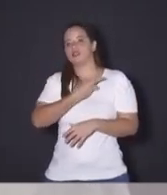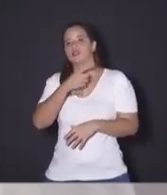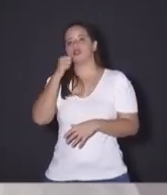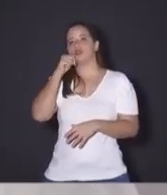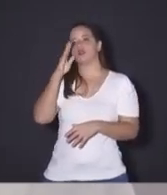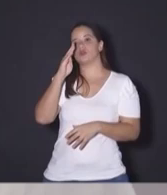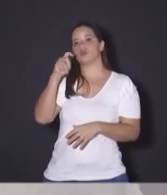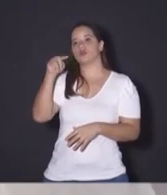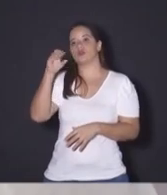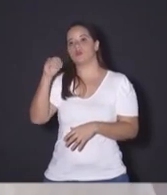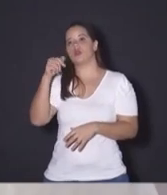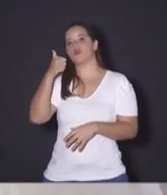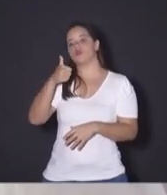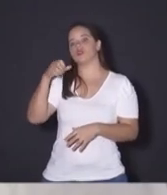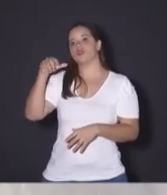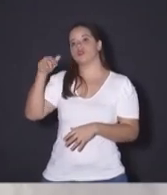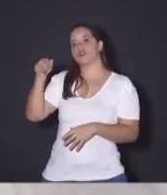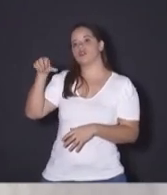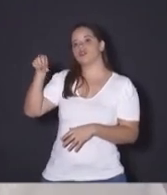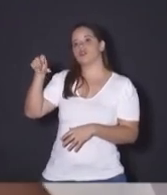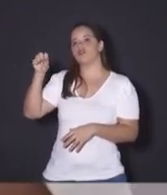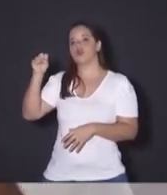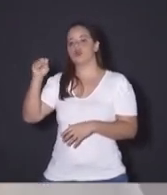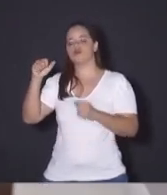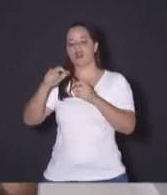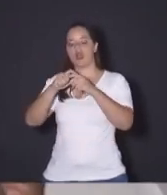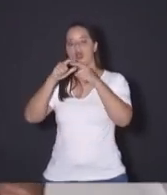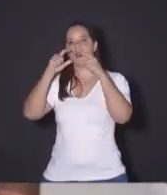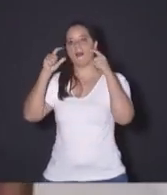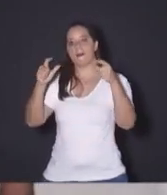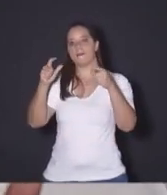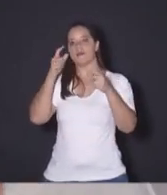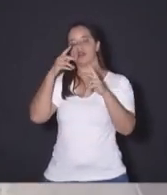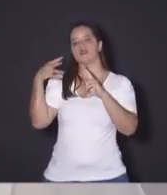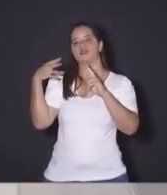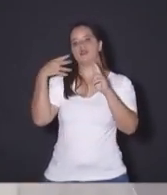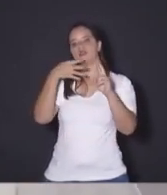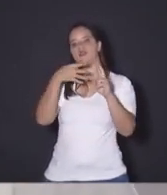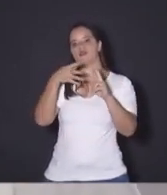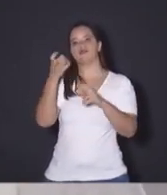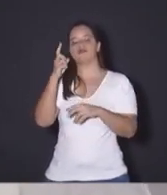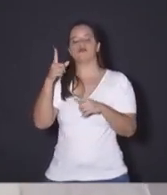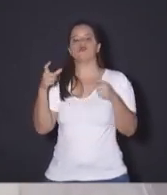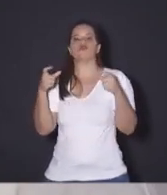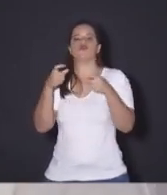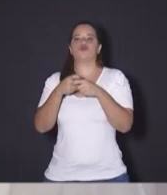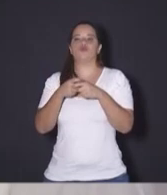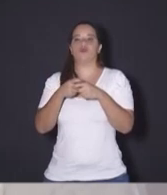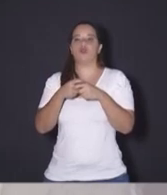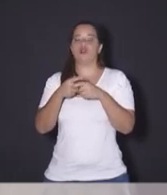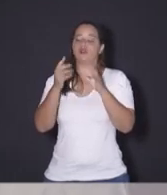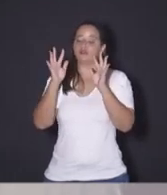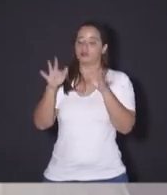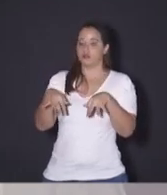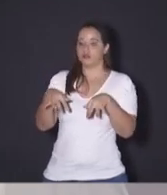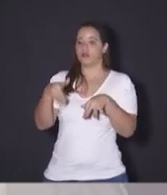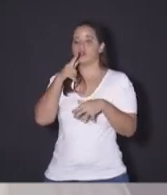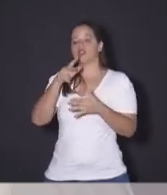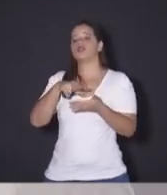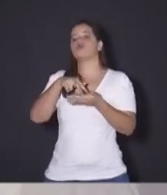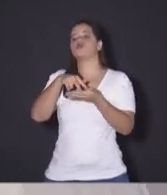798 é busca apenas ampliar as nossas referências e não diminuir os pôr fim à questão da